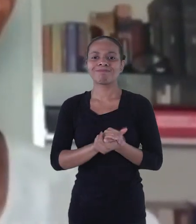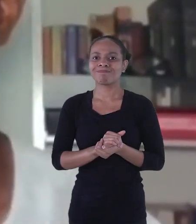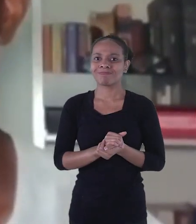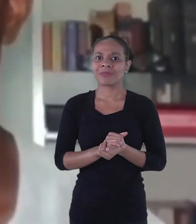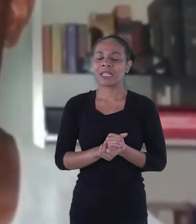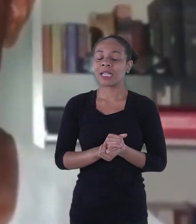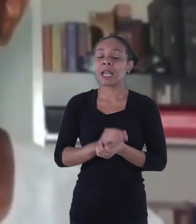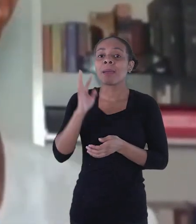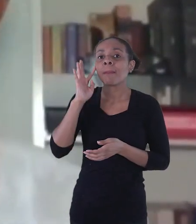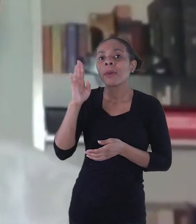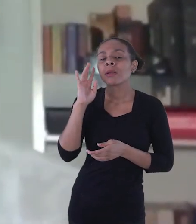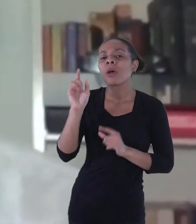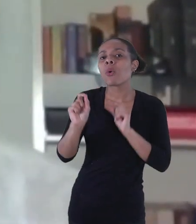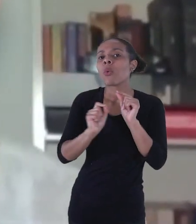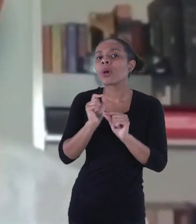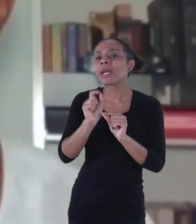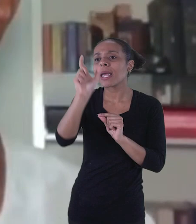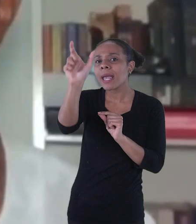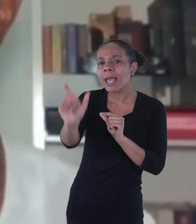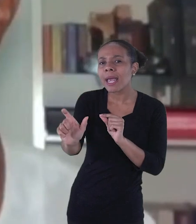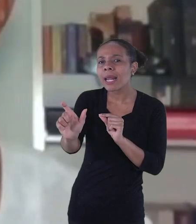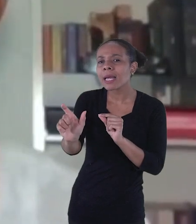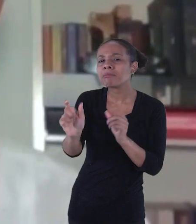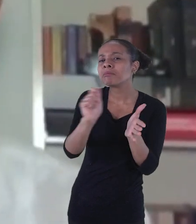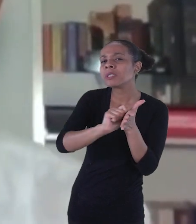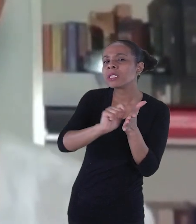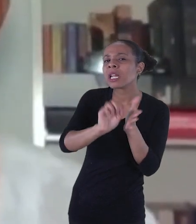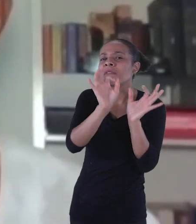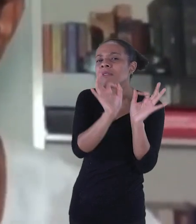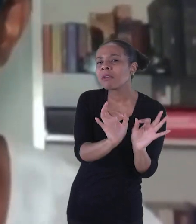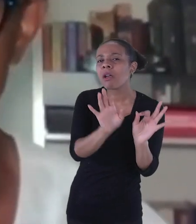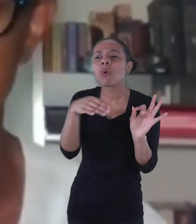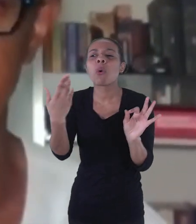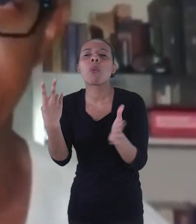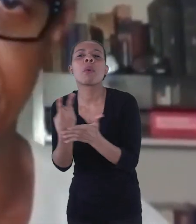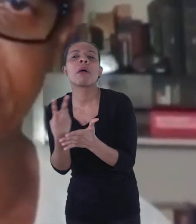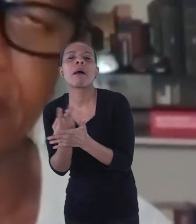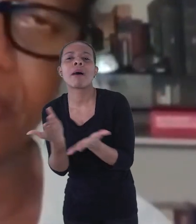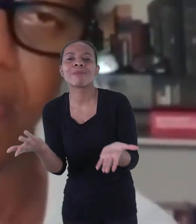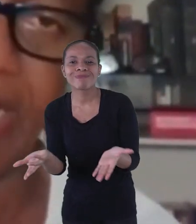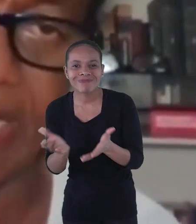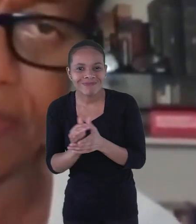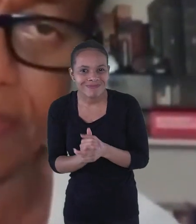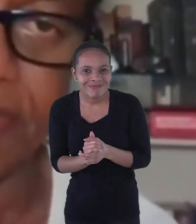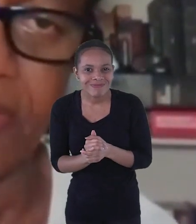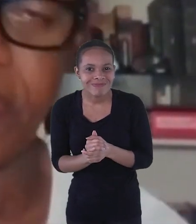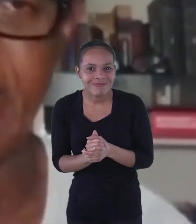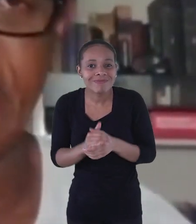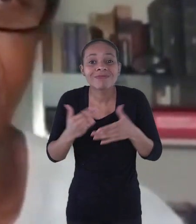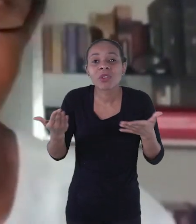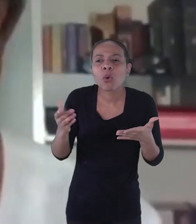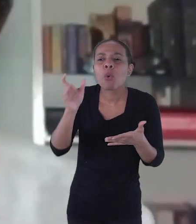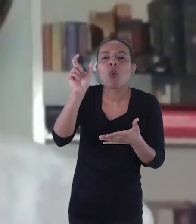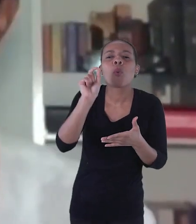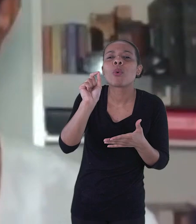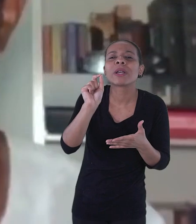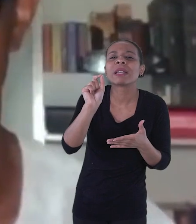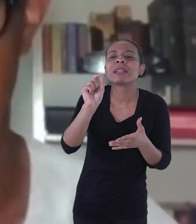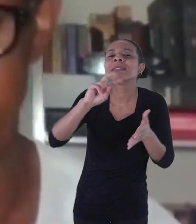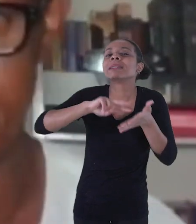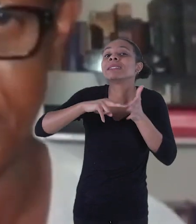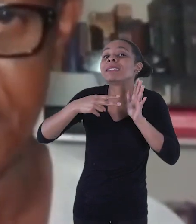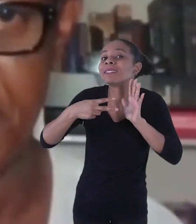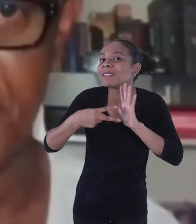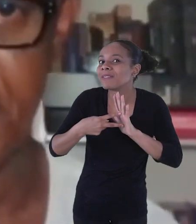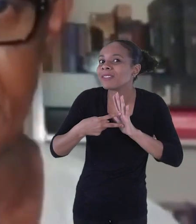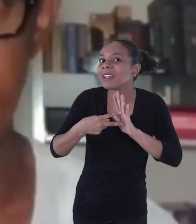imaginar que a Carolina escreve certo ou errado, quer dizer, o que a Carolina escreve certo ou errado? O que é escrever certo ou